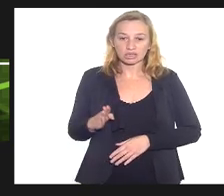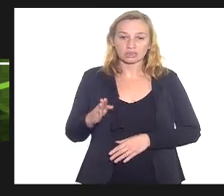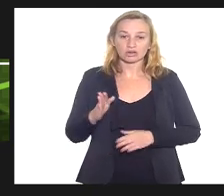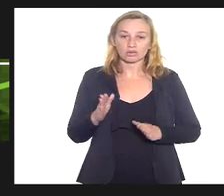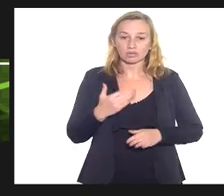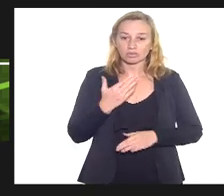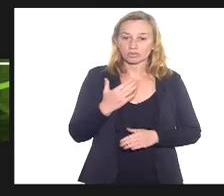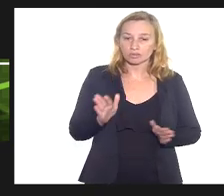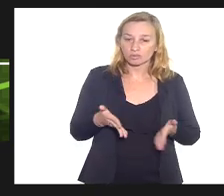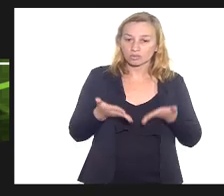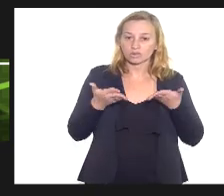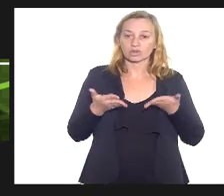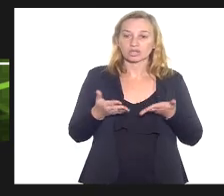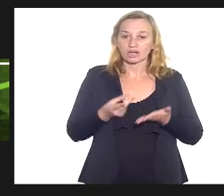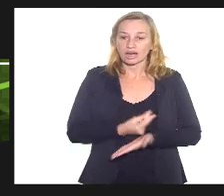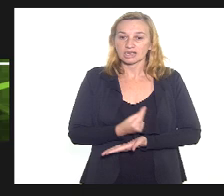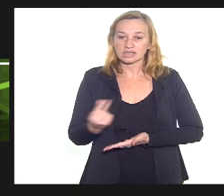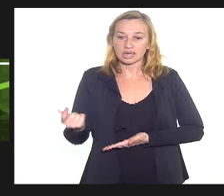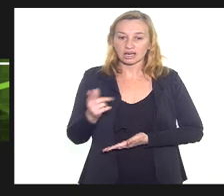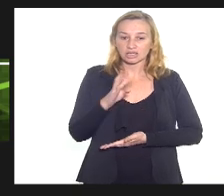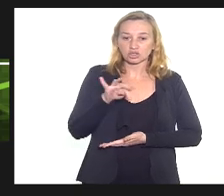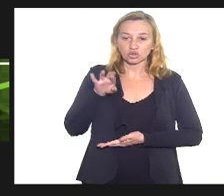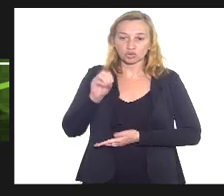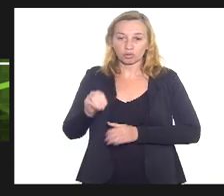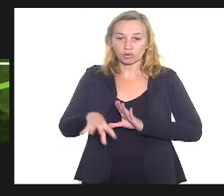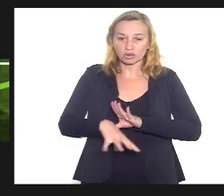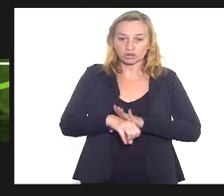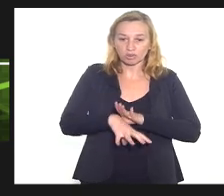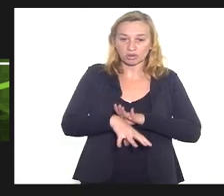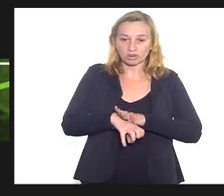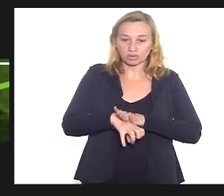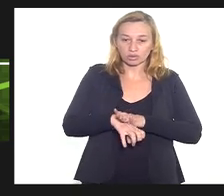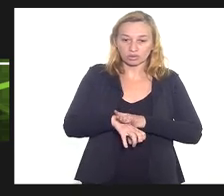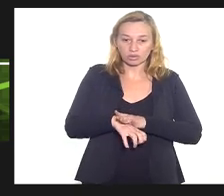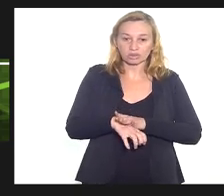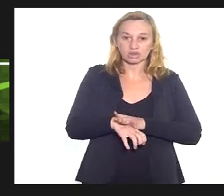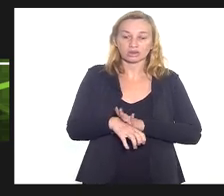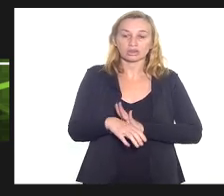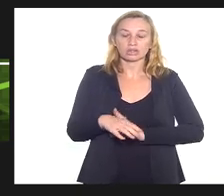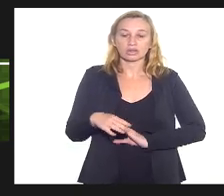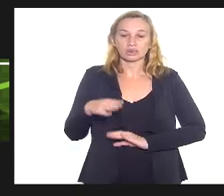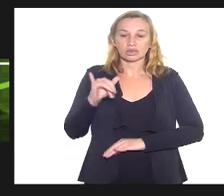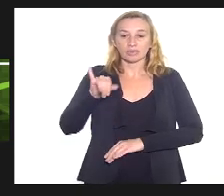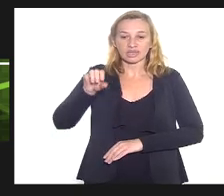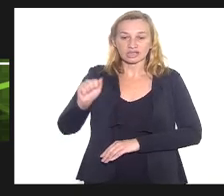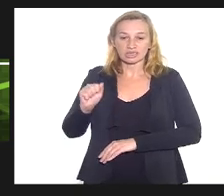a saída dos blocos exploratórios da Bacia da Foz do Amazonas.